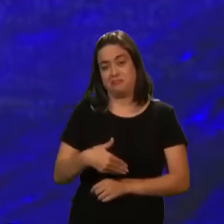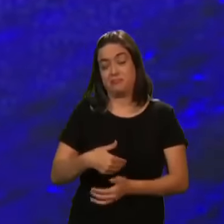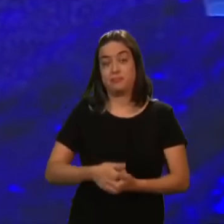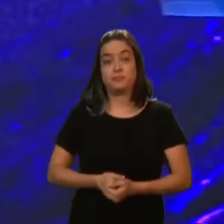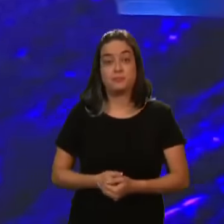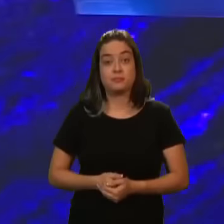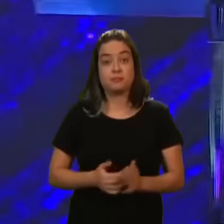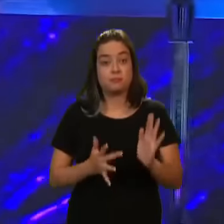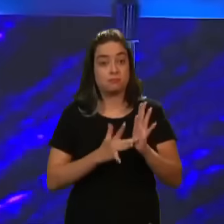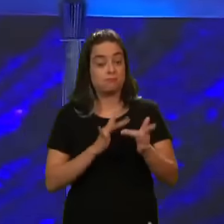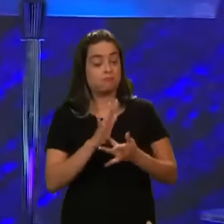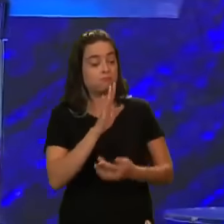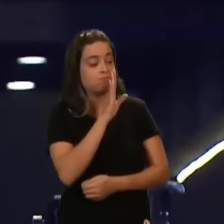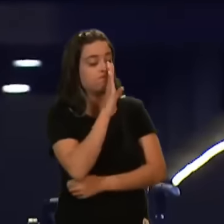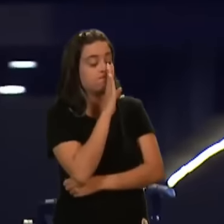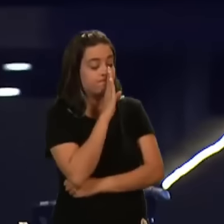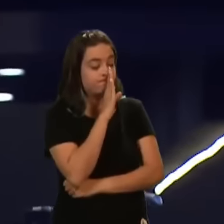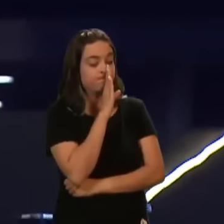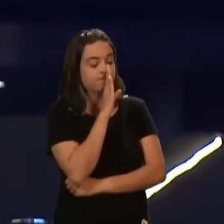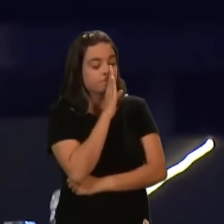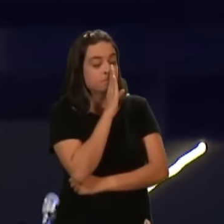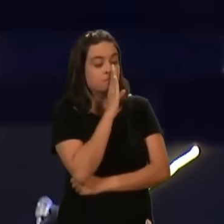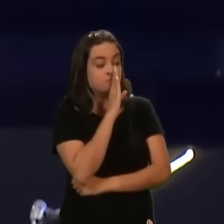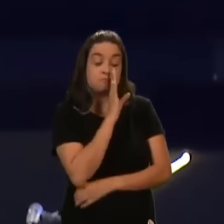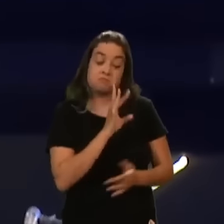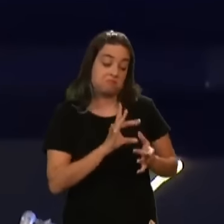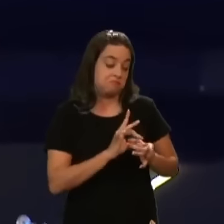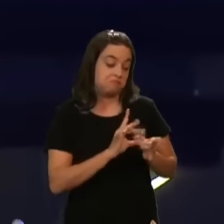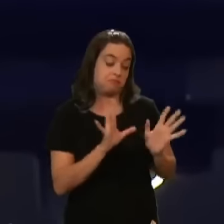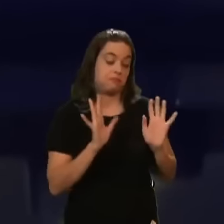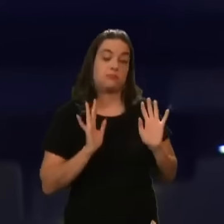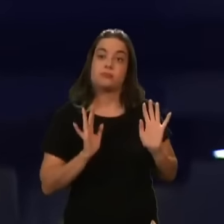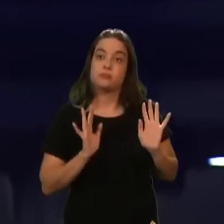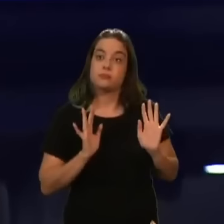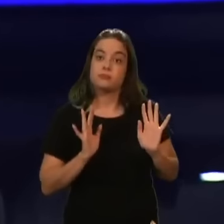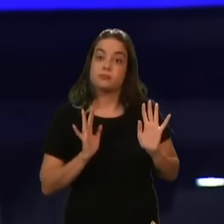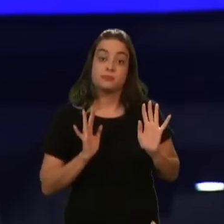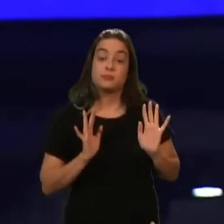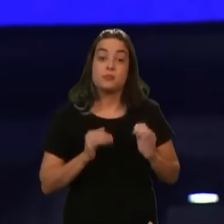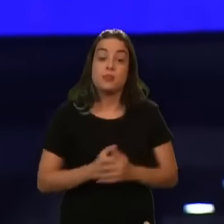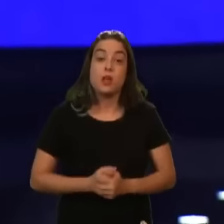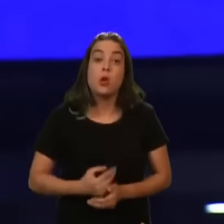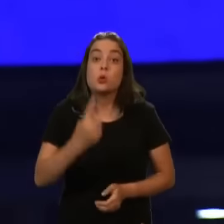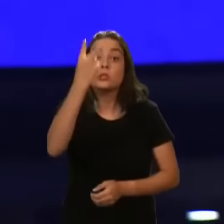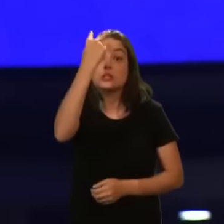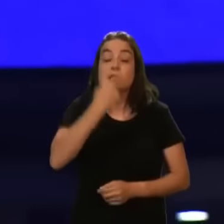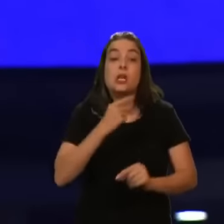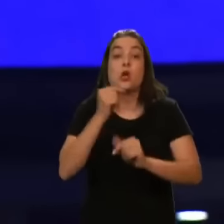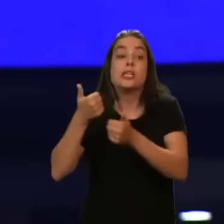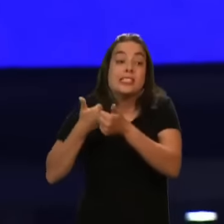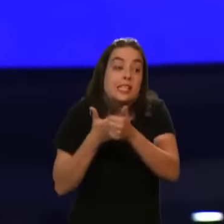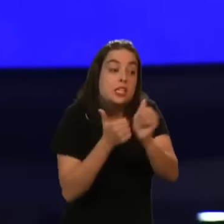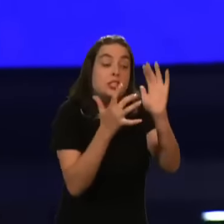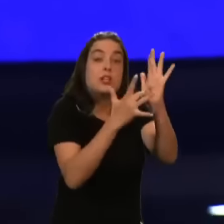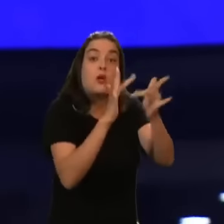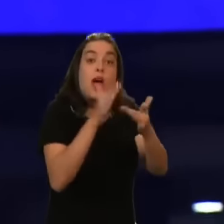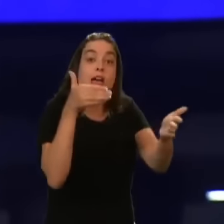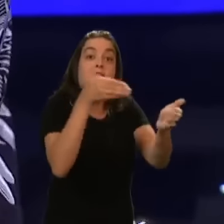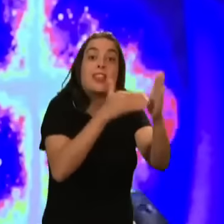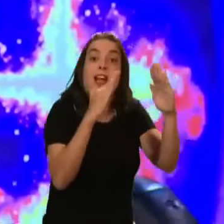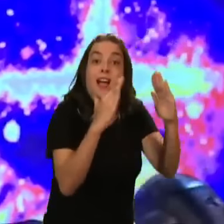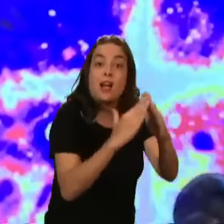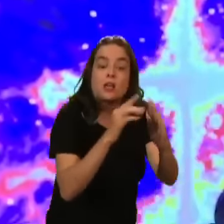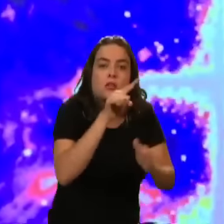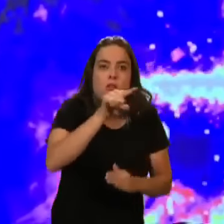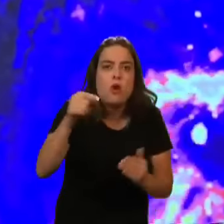Jesus fala, ok. É isso que você quer? Ei, os cegos foram até a casa de Jesus. Você está aqui hoje na